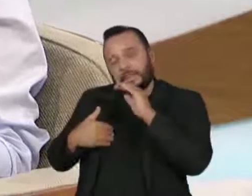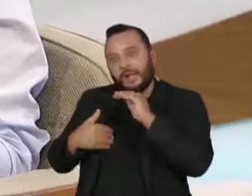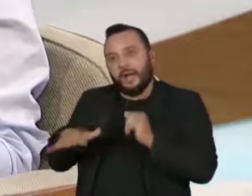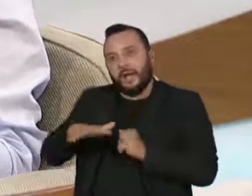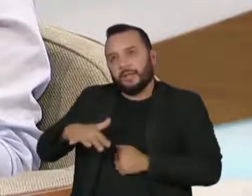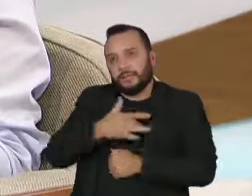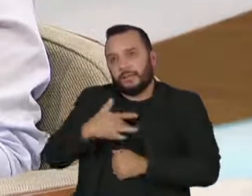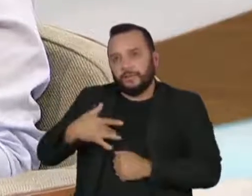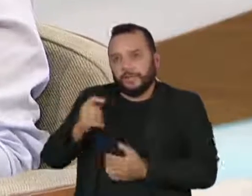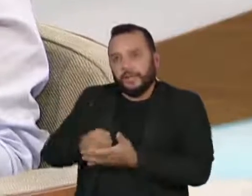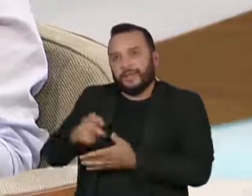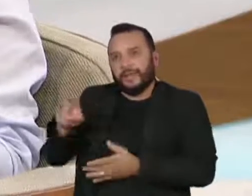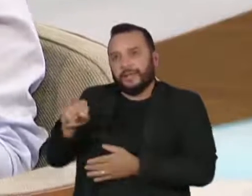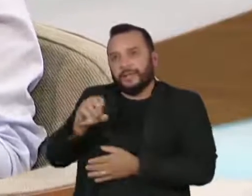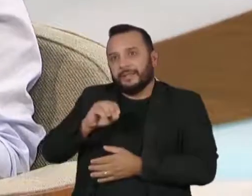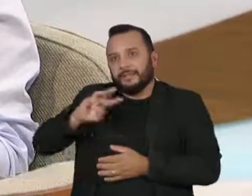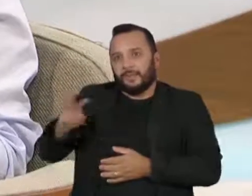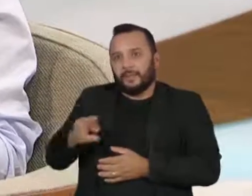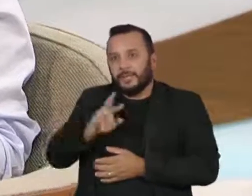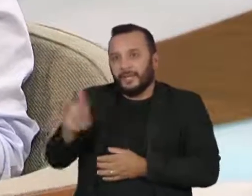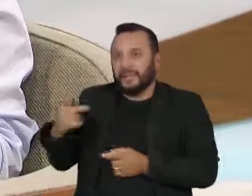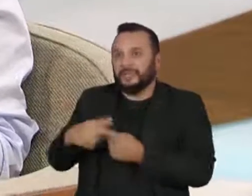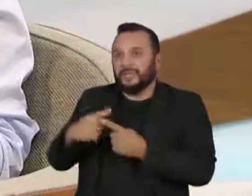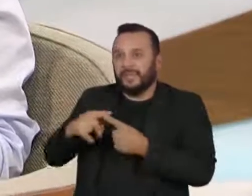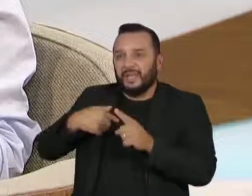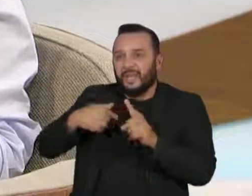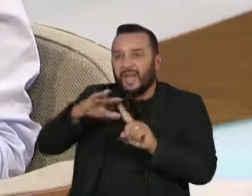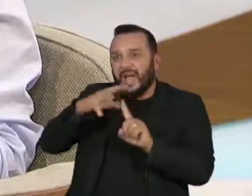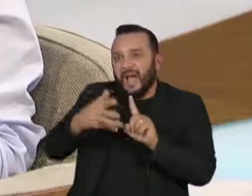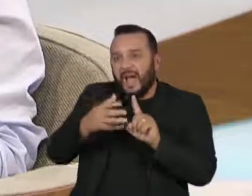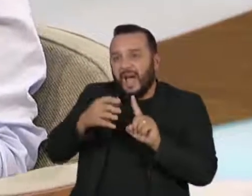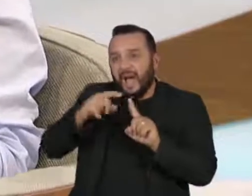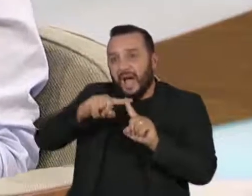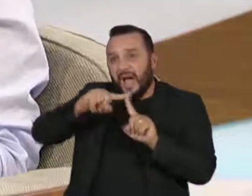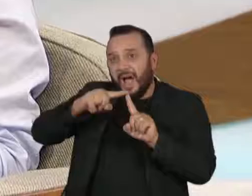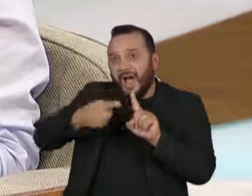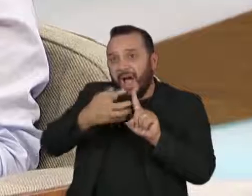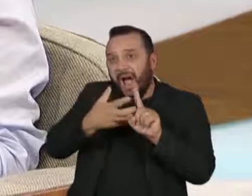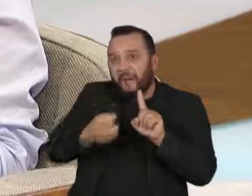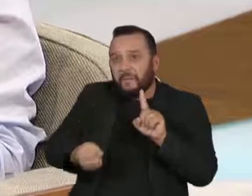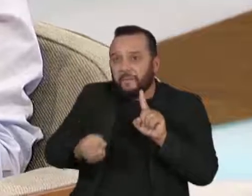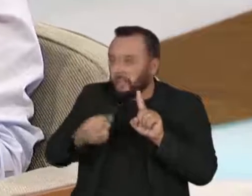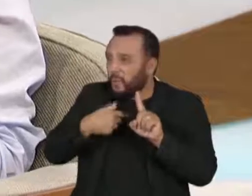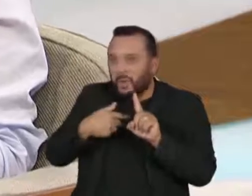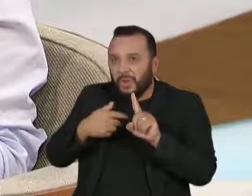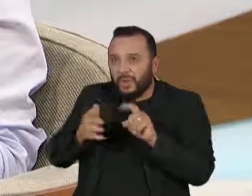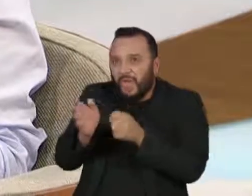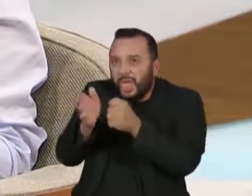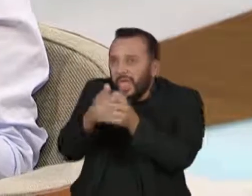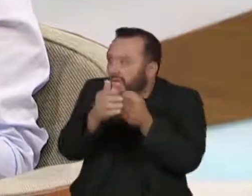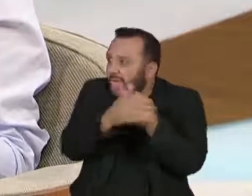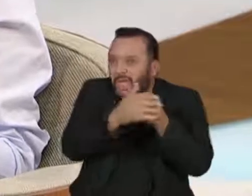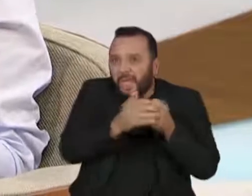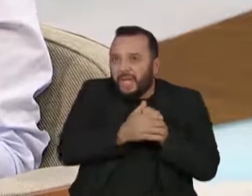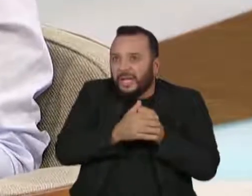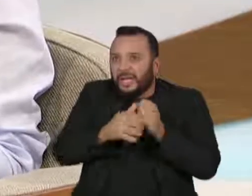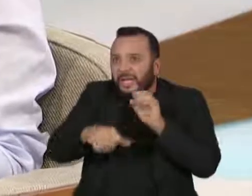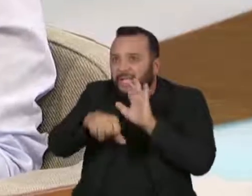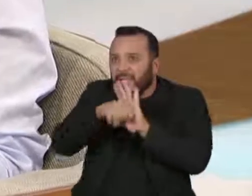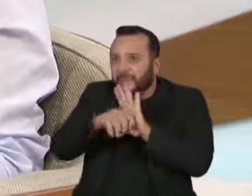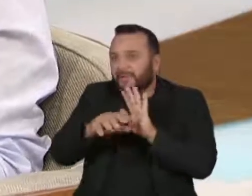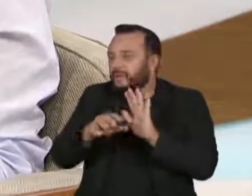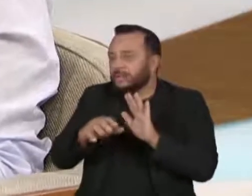de reais em razão de complicações de aborto clandestino. Então, eu não consigo fazer